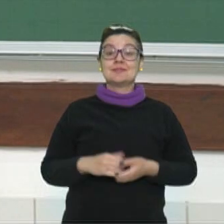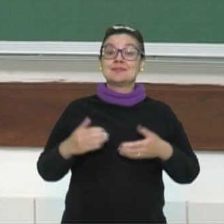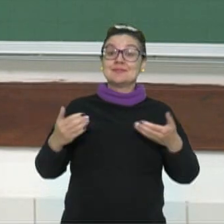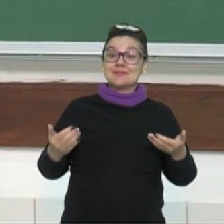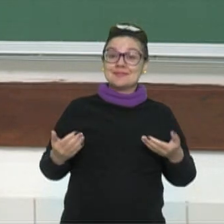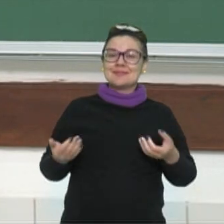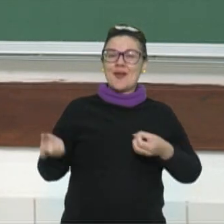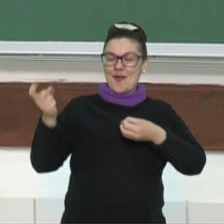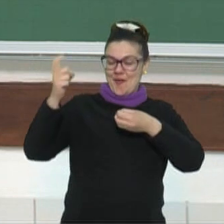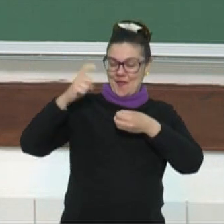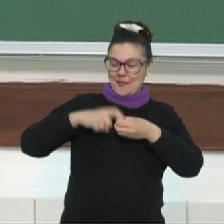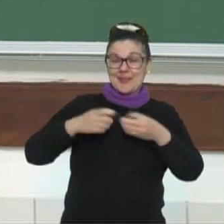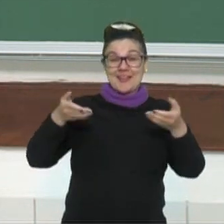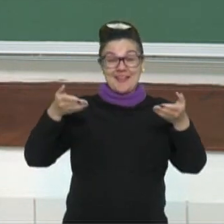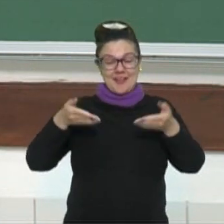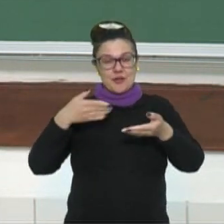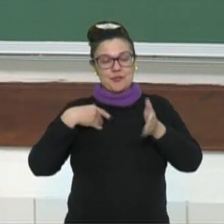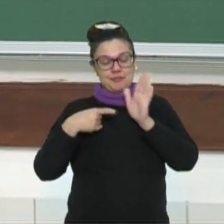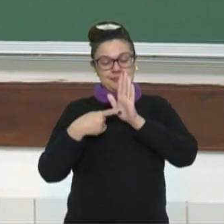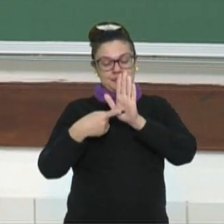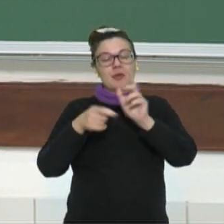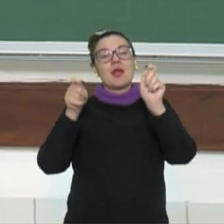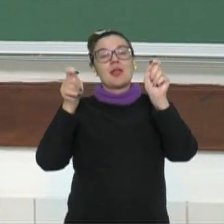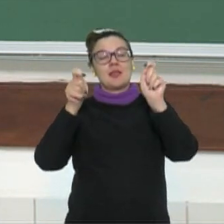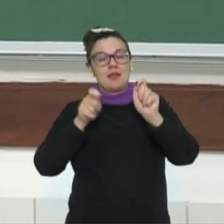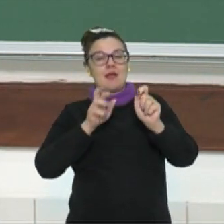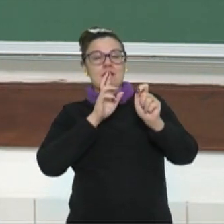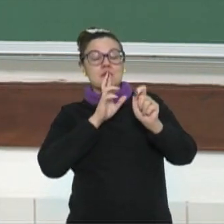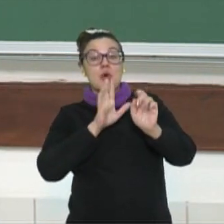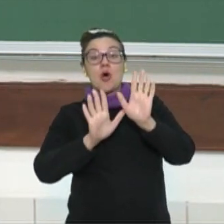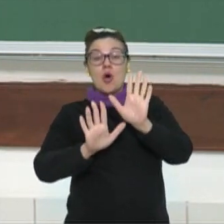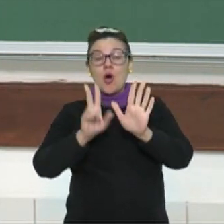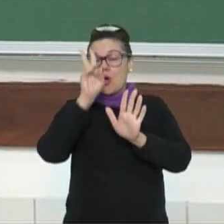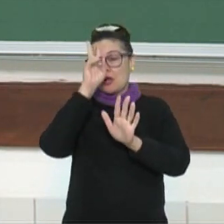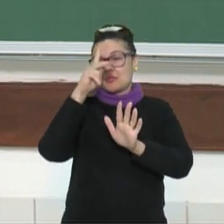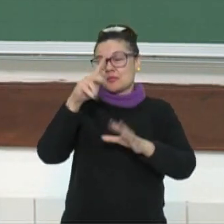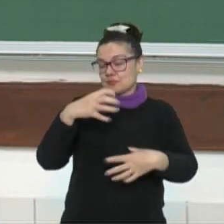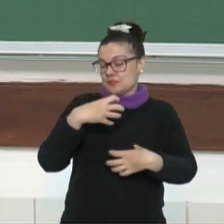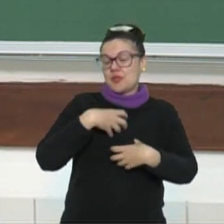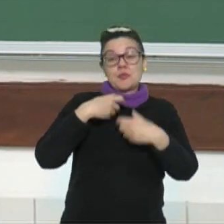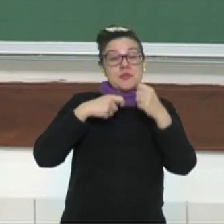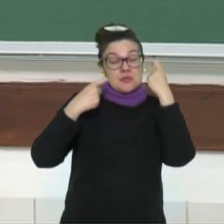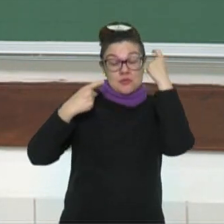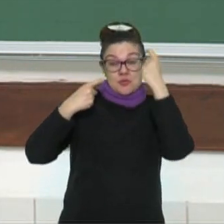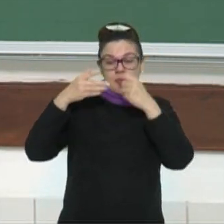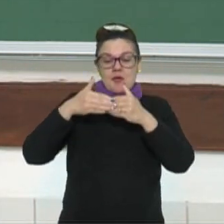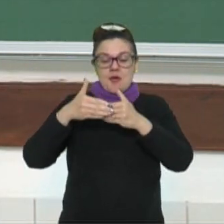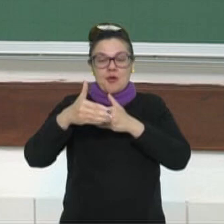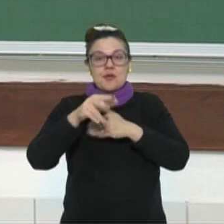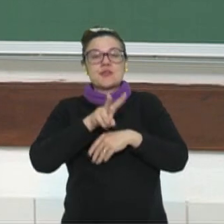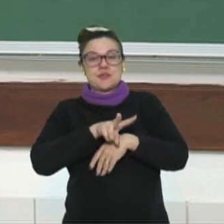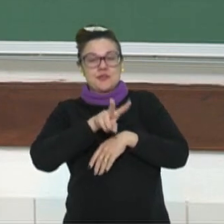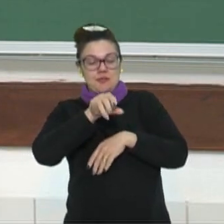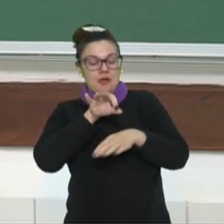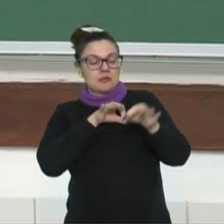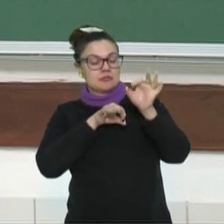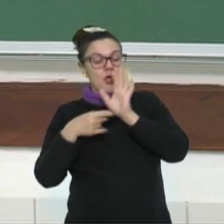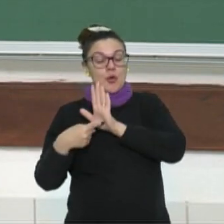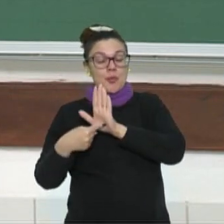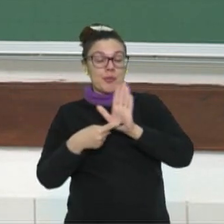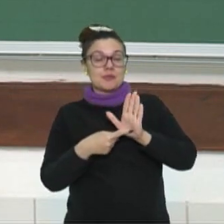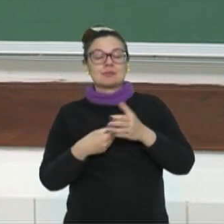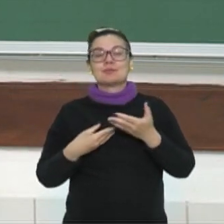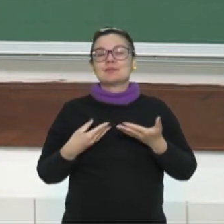Olá, estudante! Voltando aqui, vou te mostrar uma resposta aqui. Lembrando, escreve do seu jeito aí, que daqui para frente a gente vai